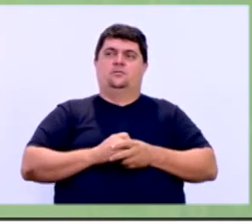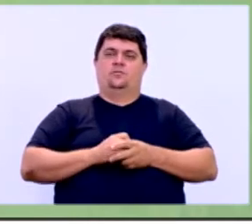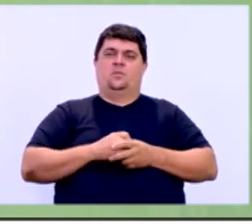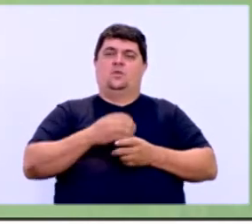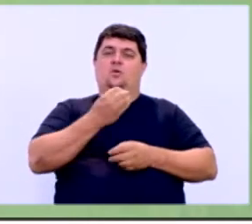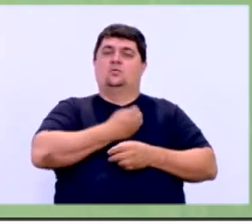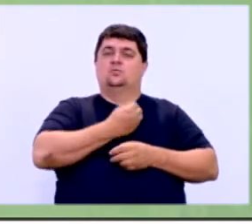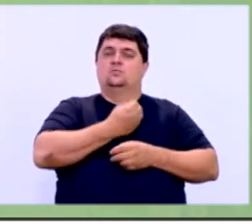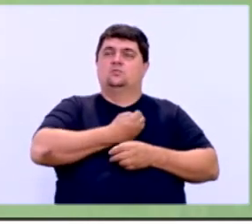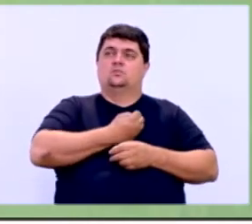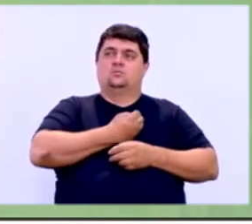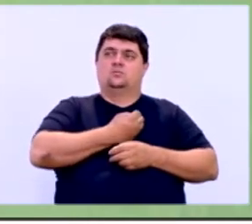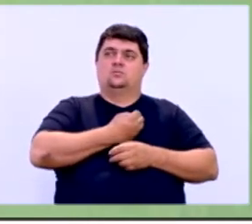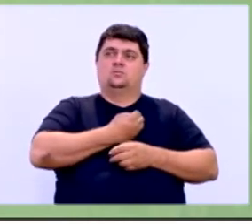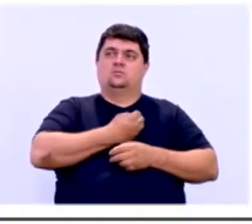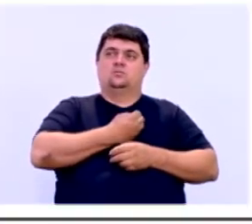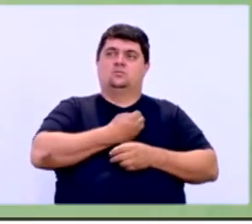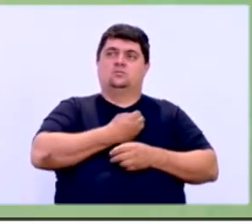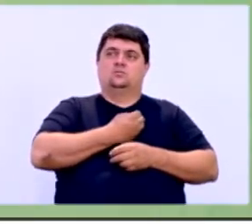número